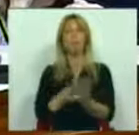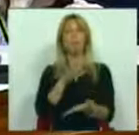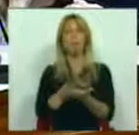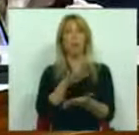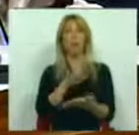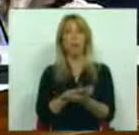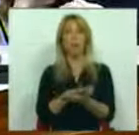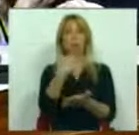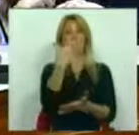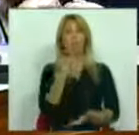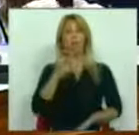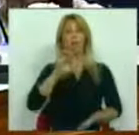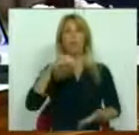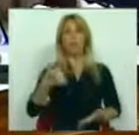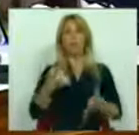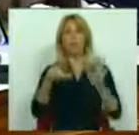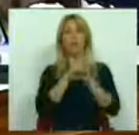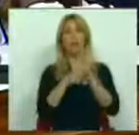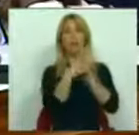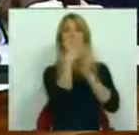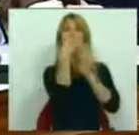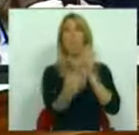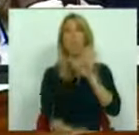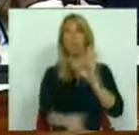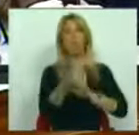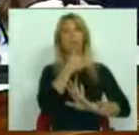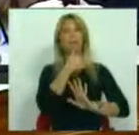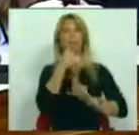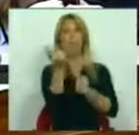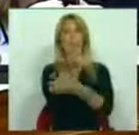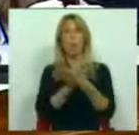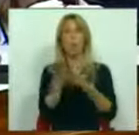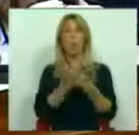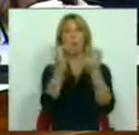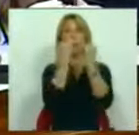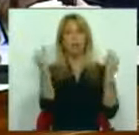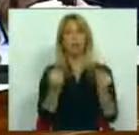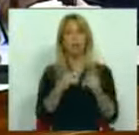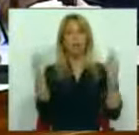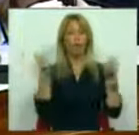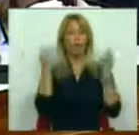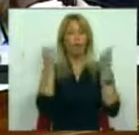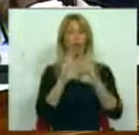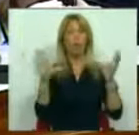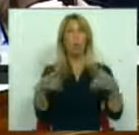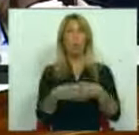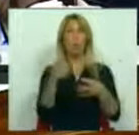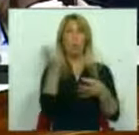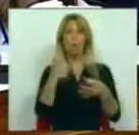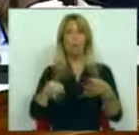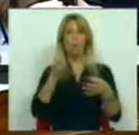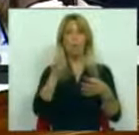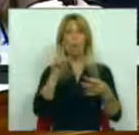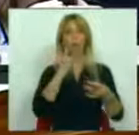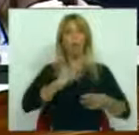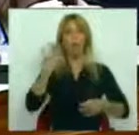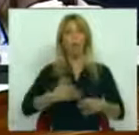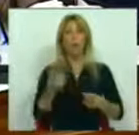em 1985 da Lei Modelo sobre a Arbitragem Comercial Internacional, promovida pela Comissão das Nações Unidas do Direito sobre o